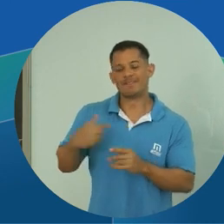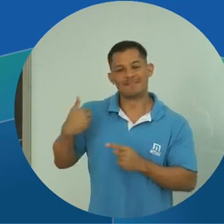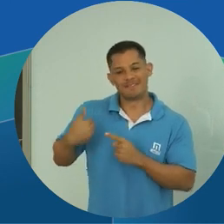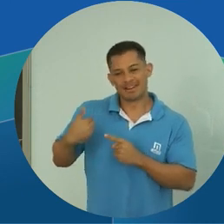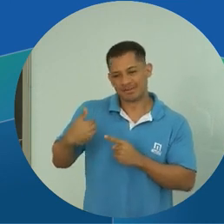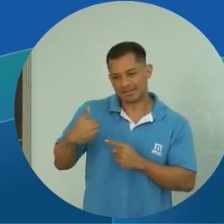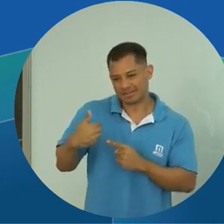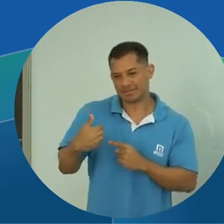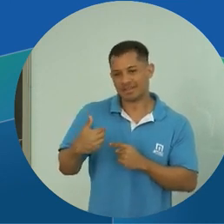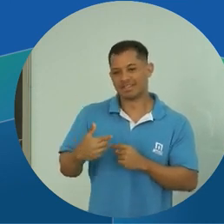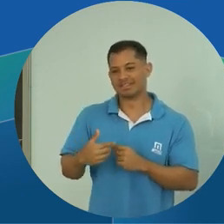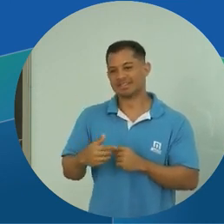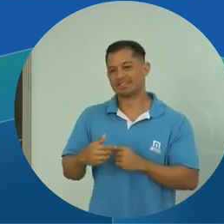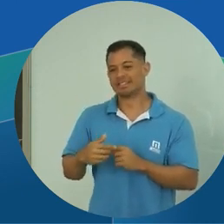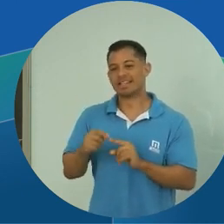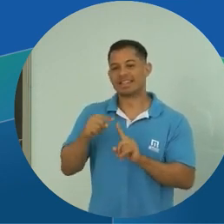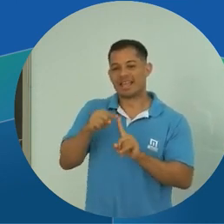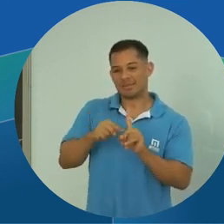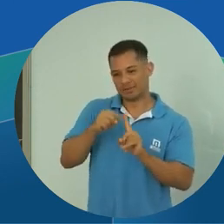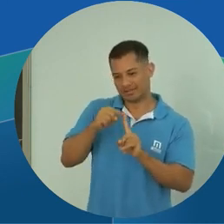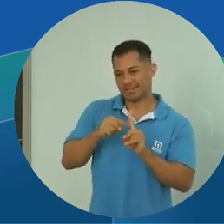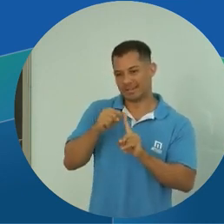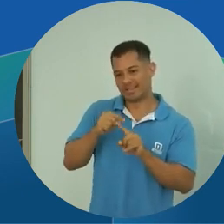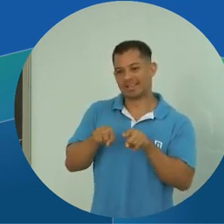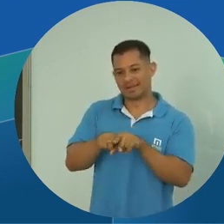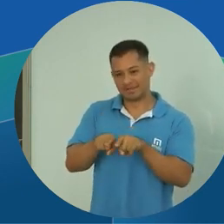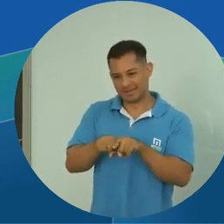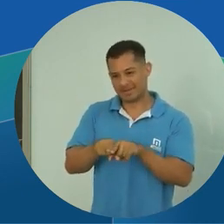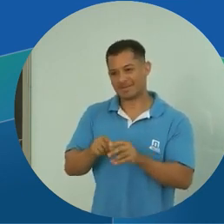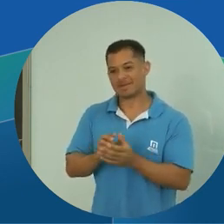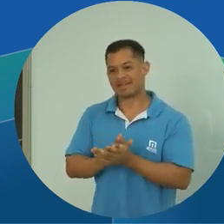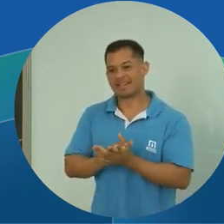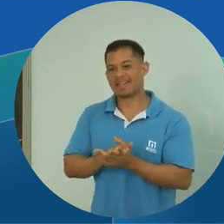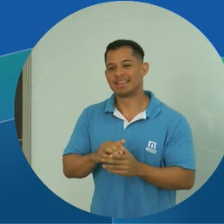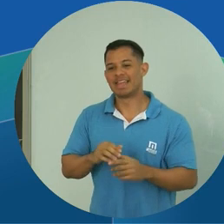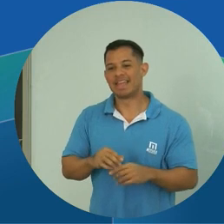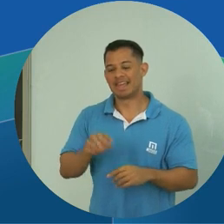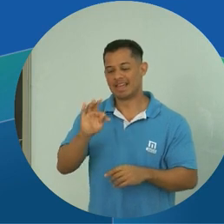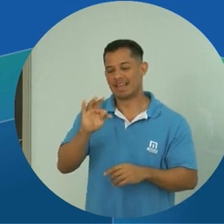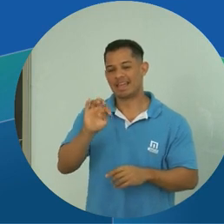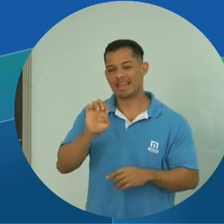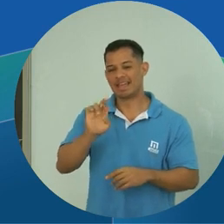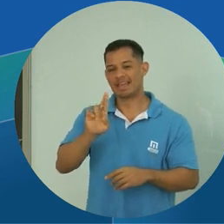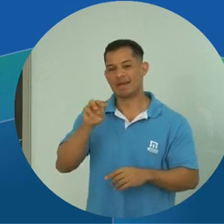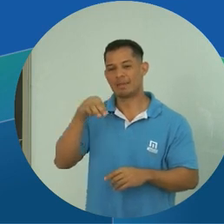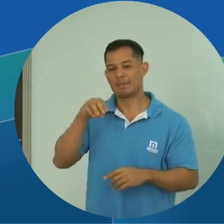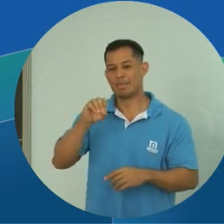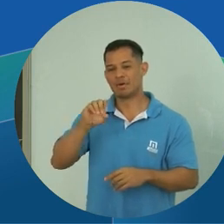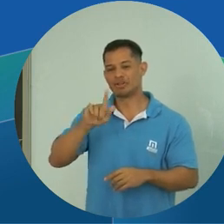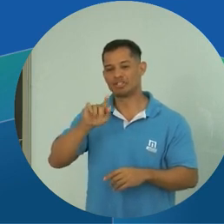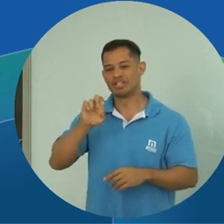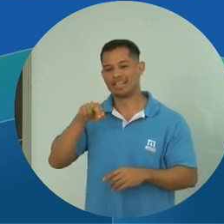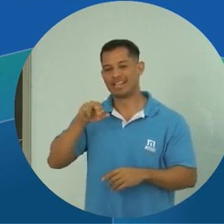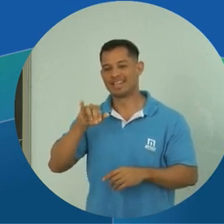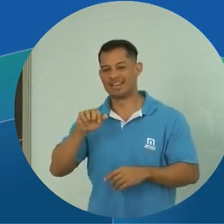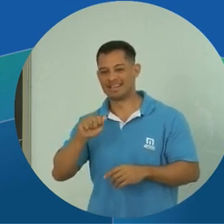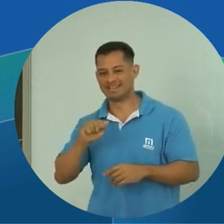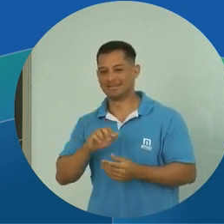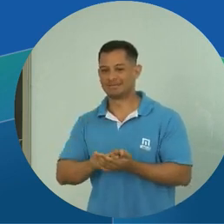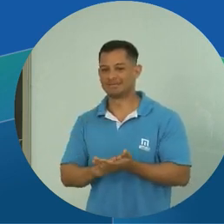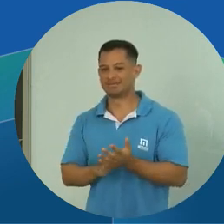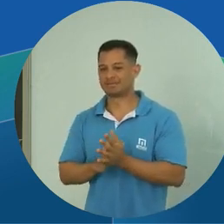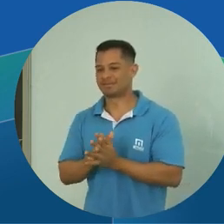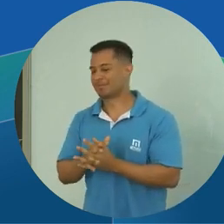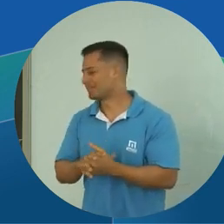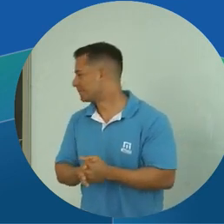Frequentemente, termogenia também. Então, aqui a gente pegou uma amostragem de todas as... Aqui estão todas as concretagens, tá? Aqui,